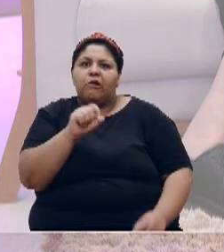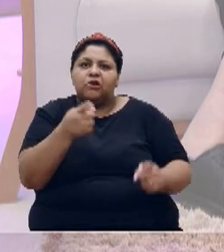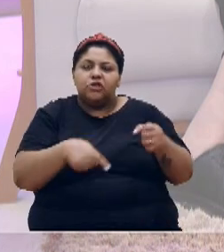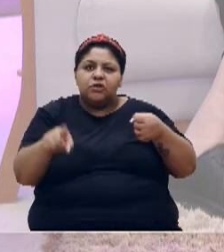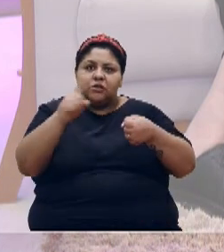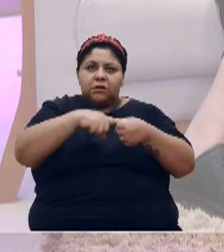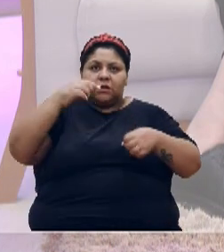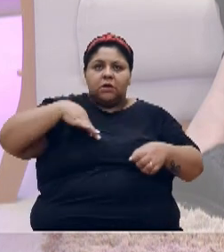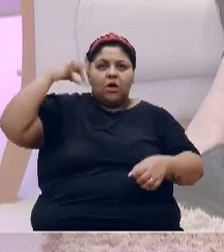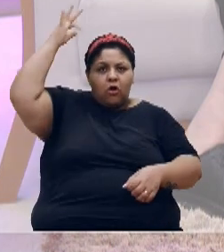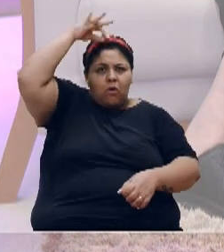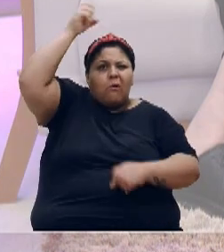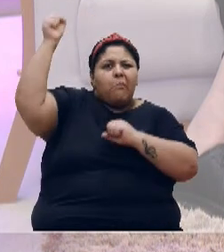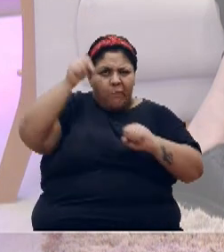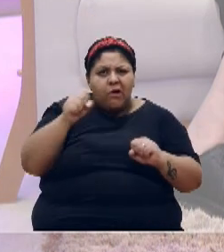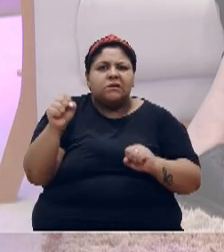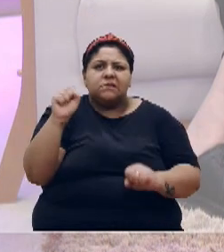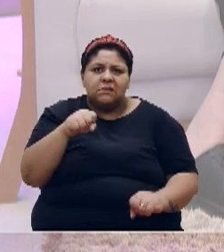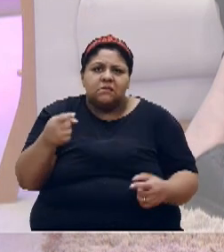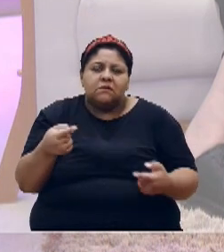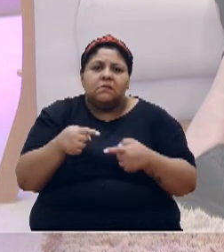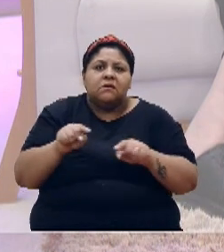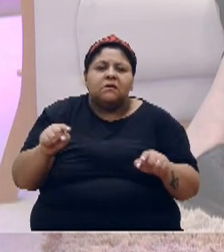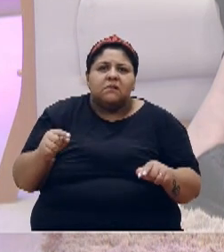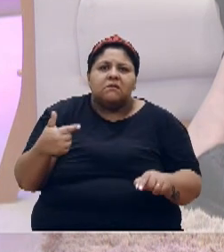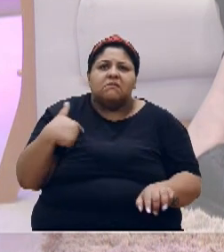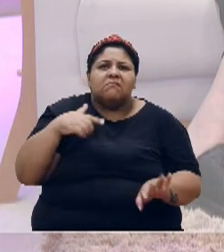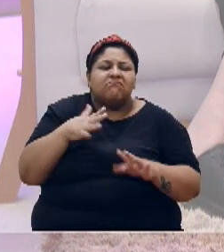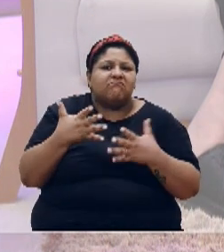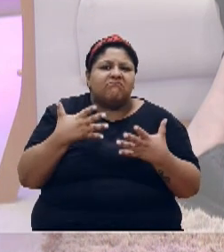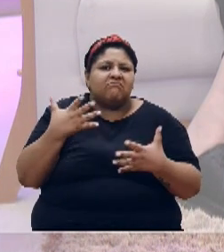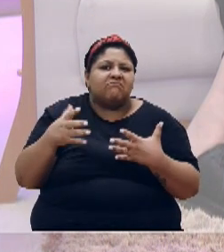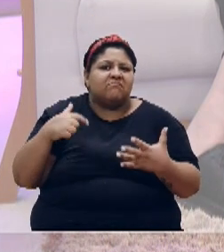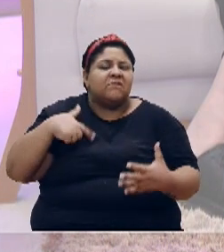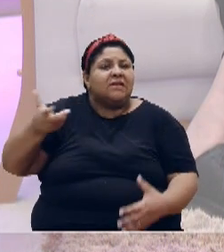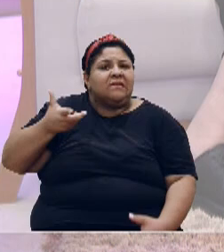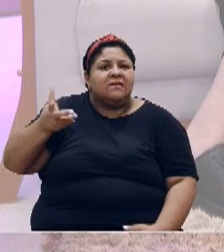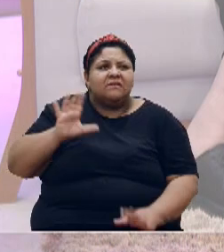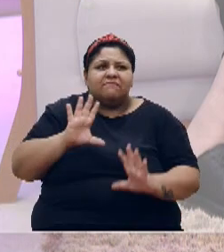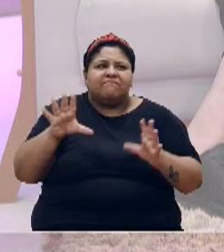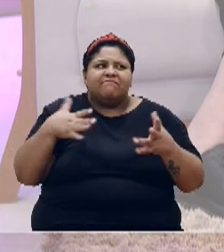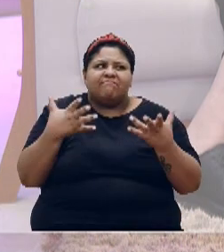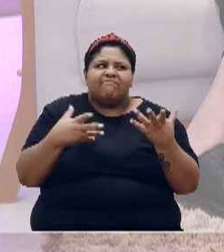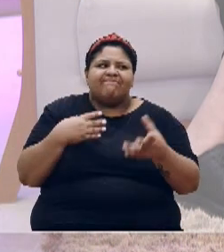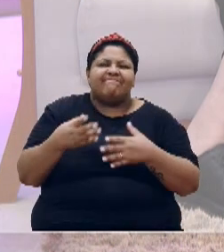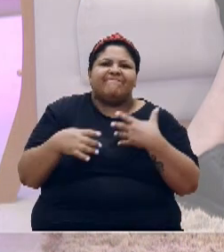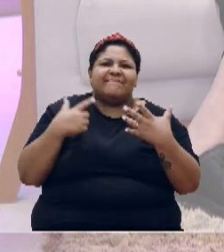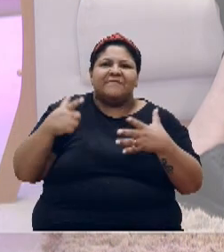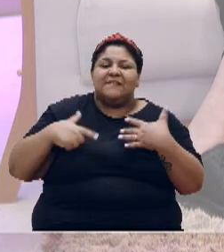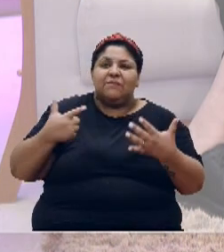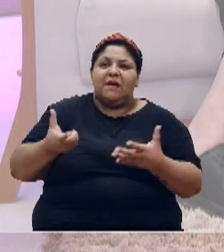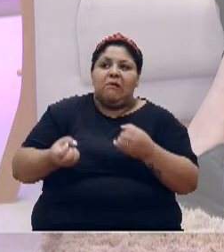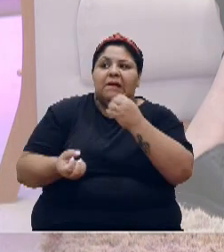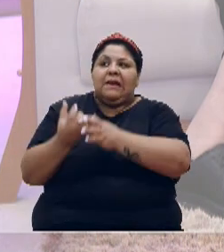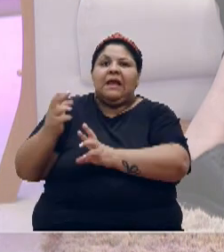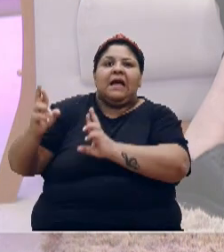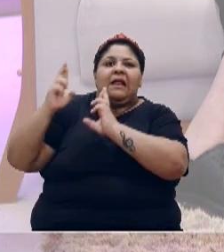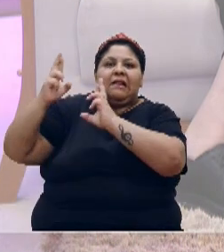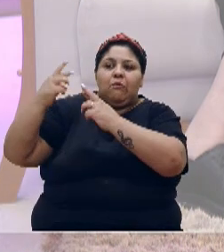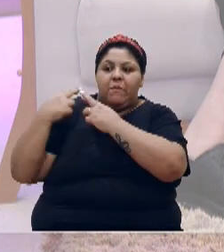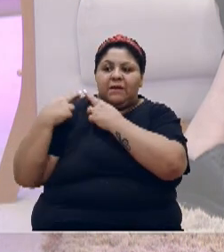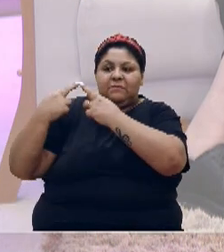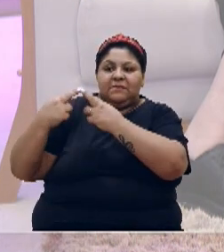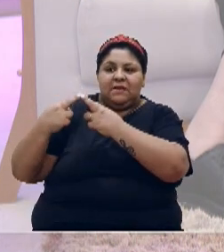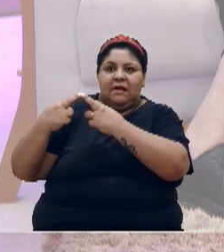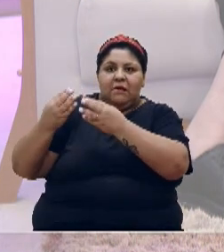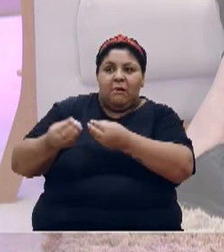sou espírita, pode até ser que ela esteja voltando, mas eu não quero dar um peso pra essa criança e uma responsabilidade que não é